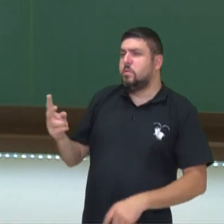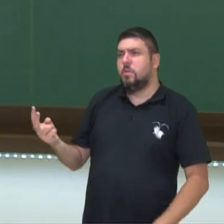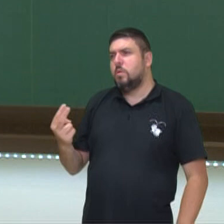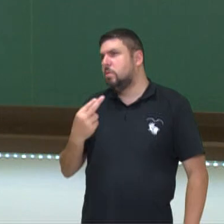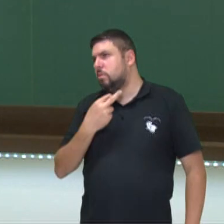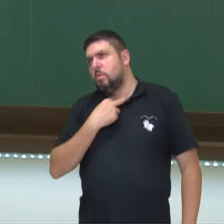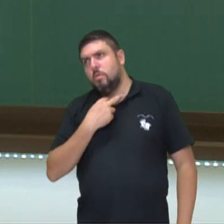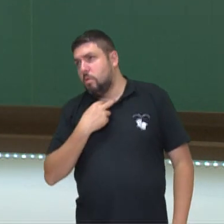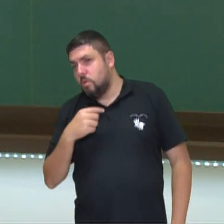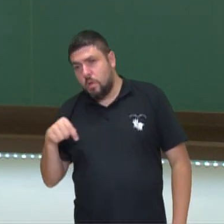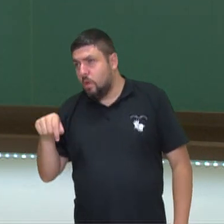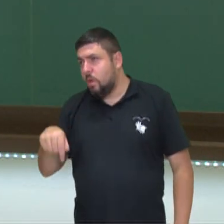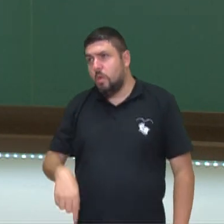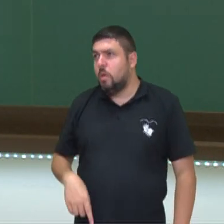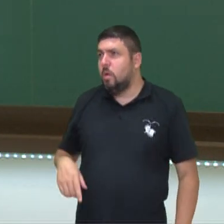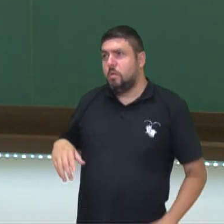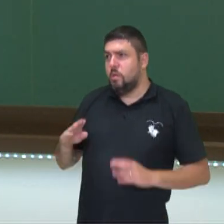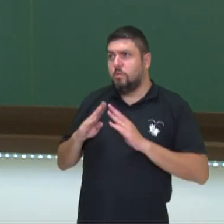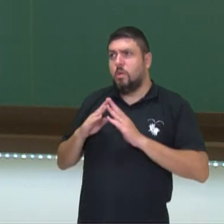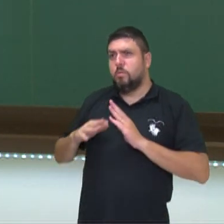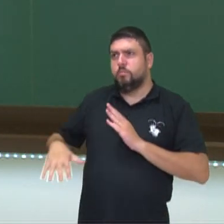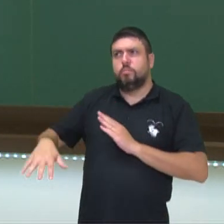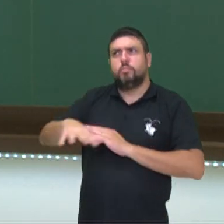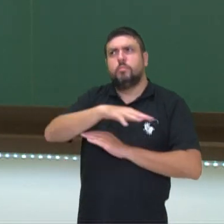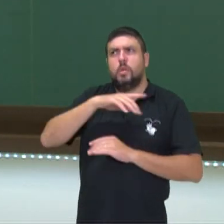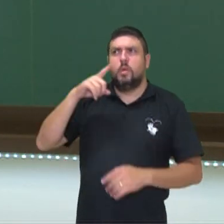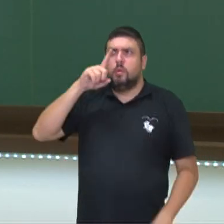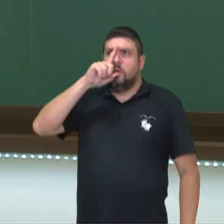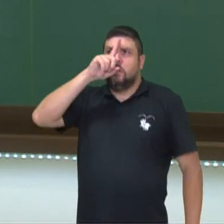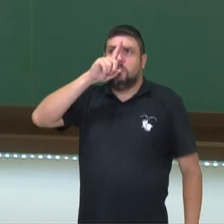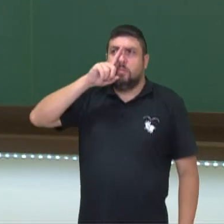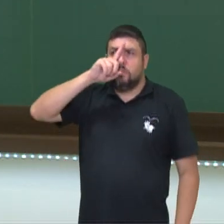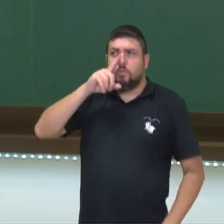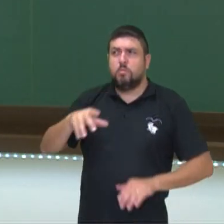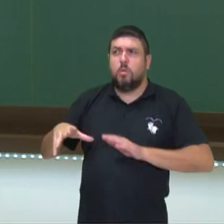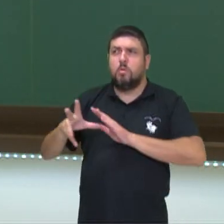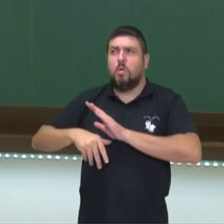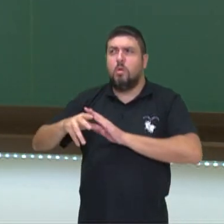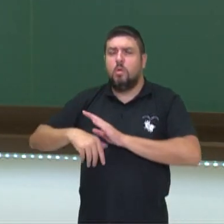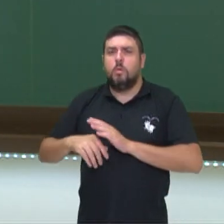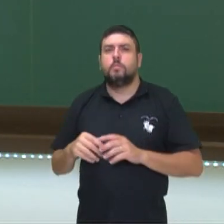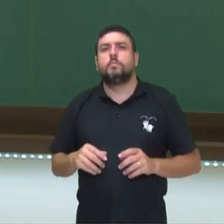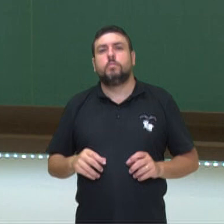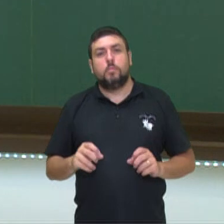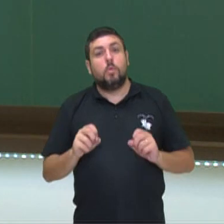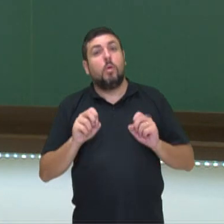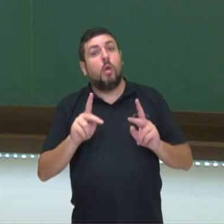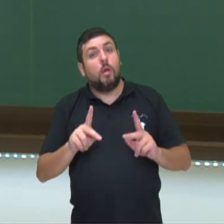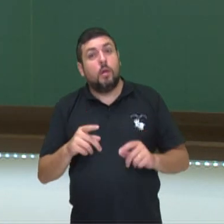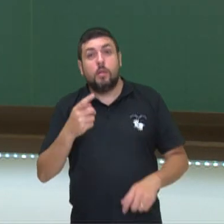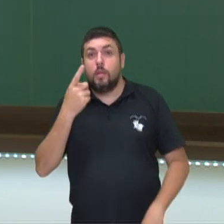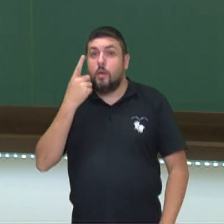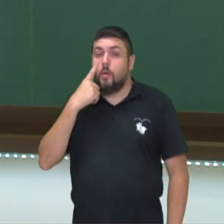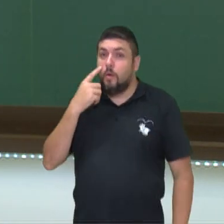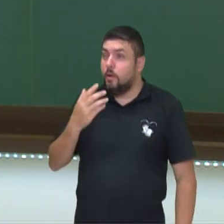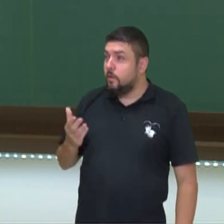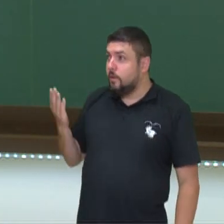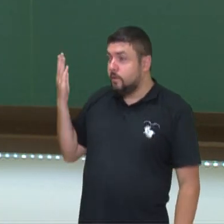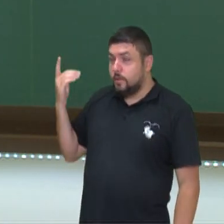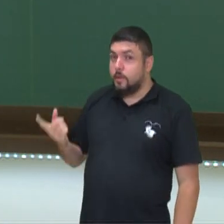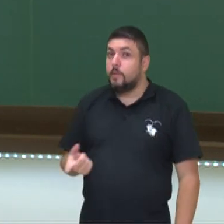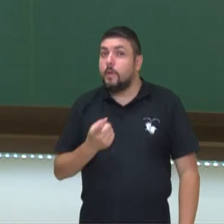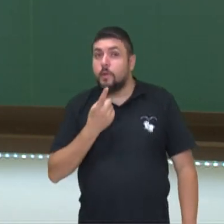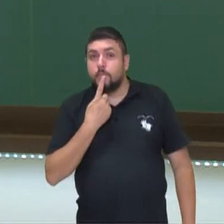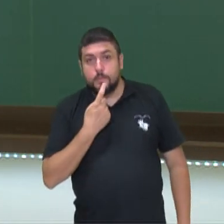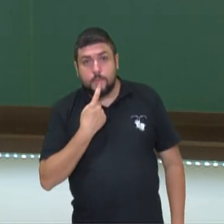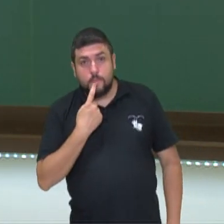onde eu moro é perigoso, né? Tem muita violência, então não dá. Exatamente, nós temos uma